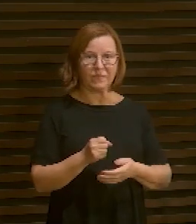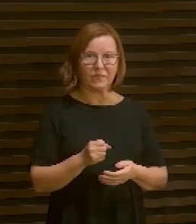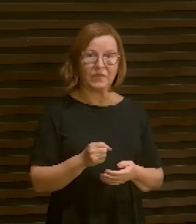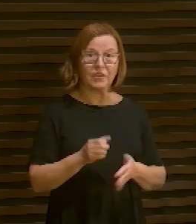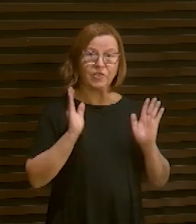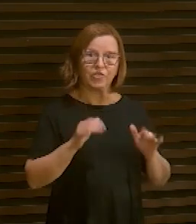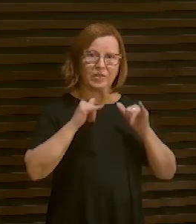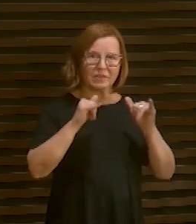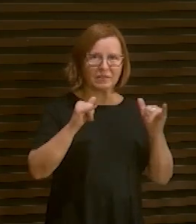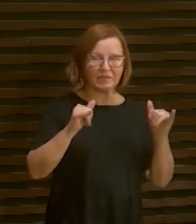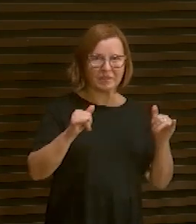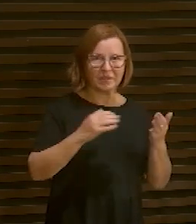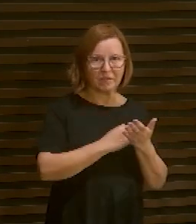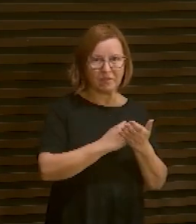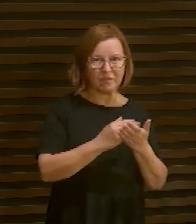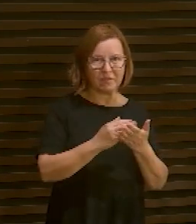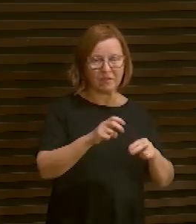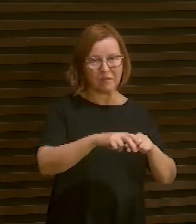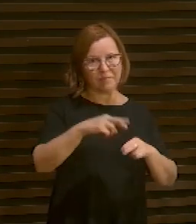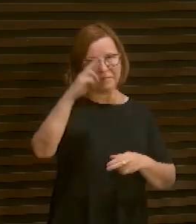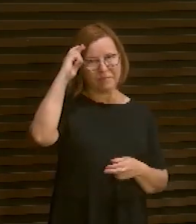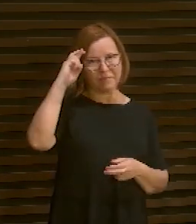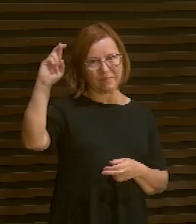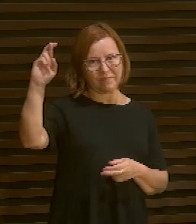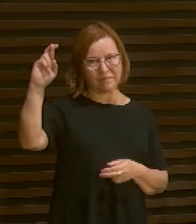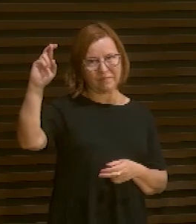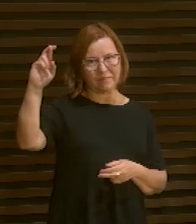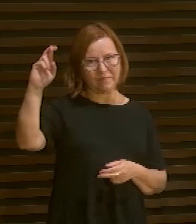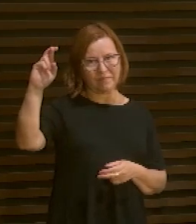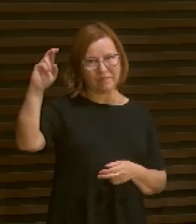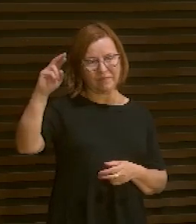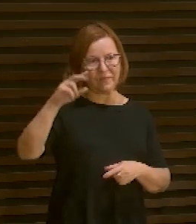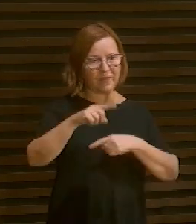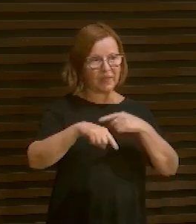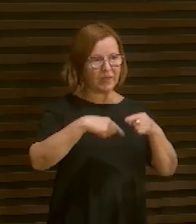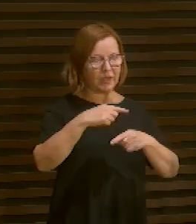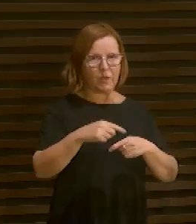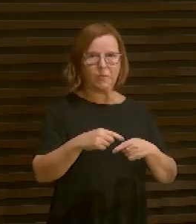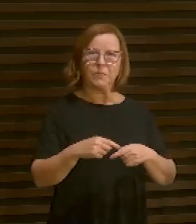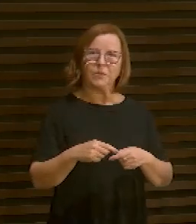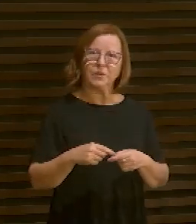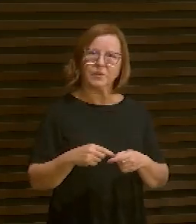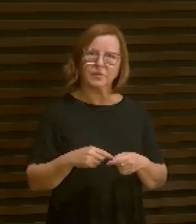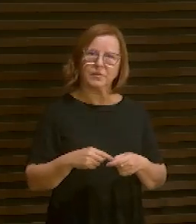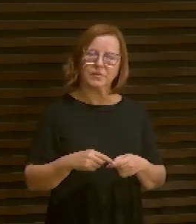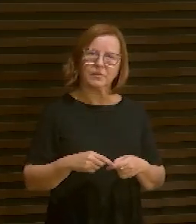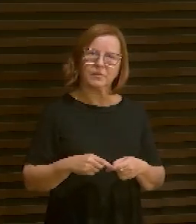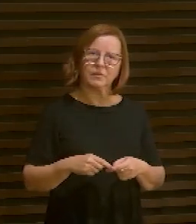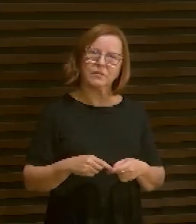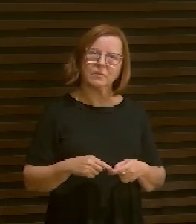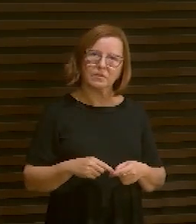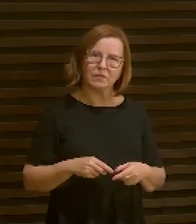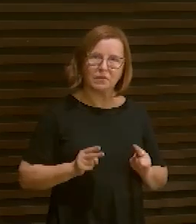sido anunciada inicialmente pelo Senhor, foi-nos depois confirmada